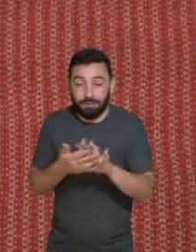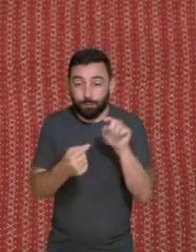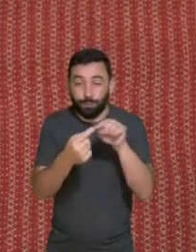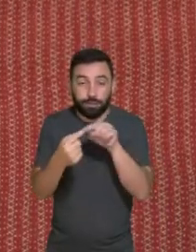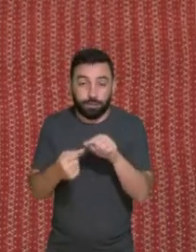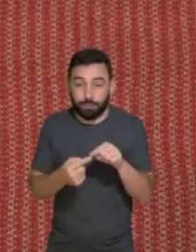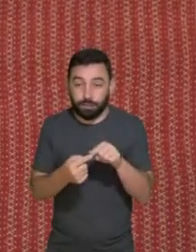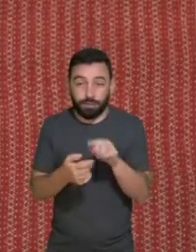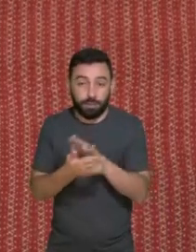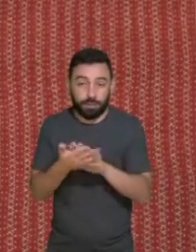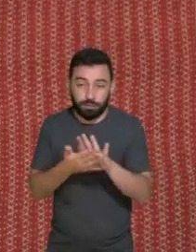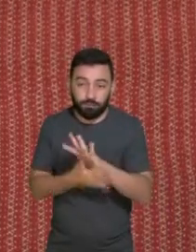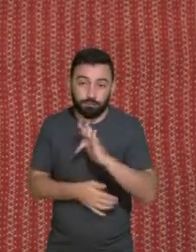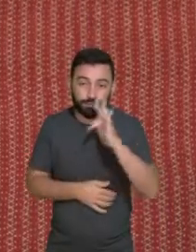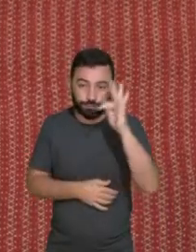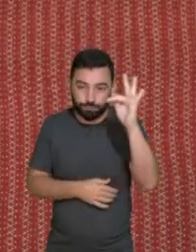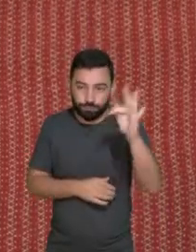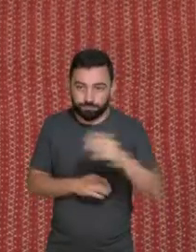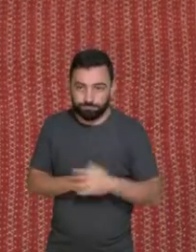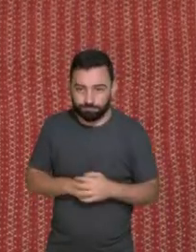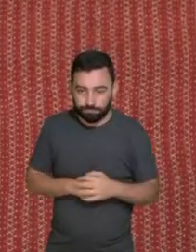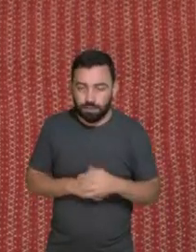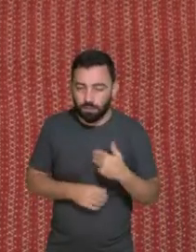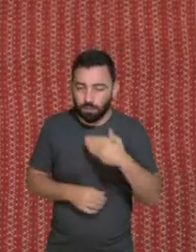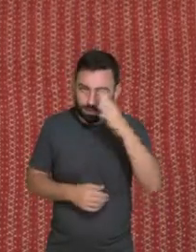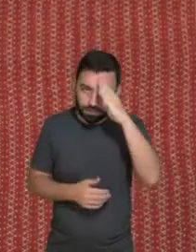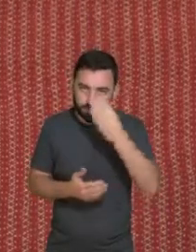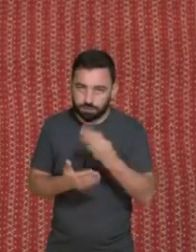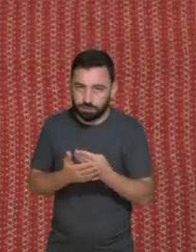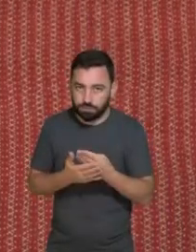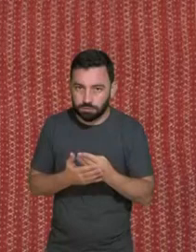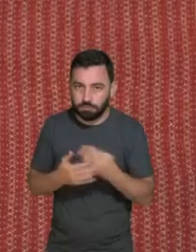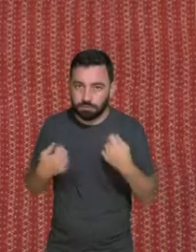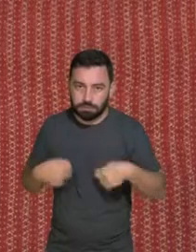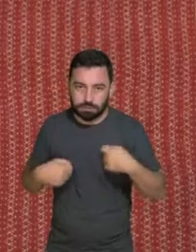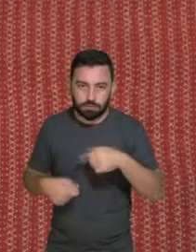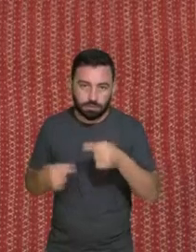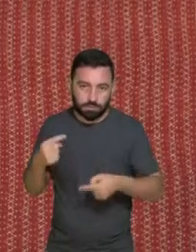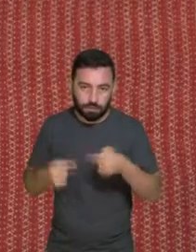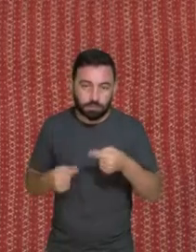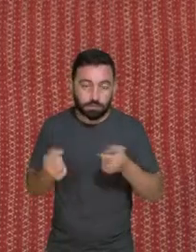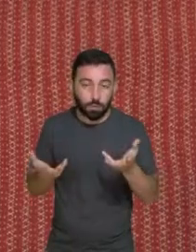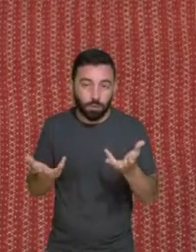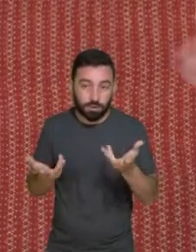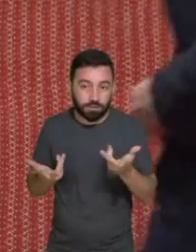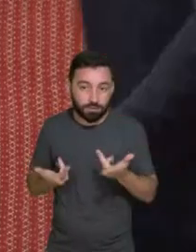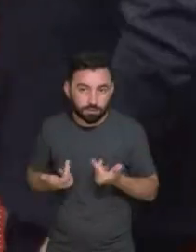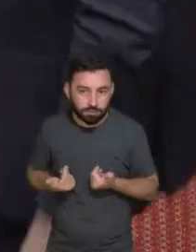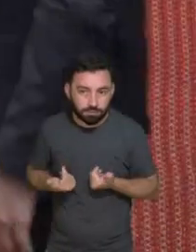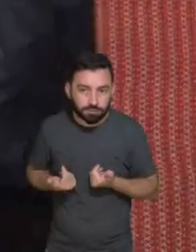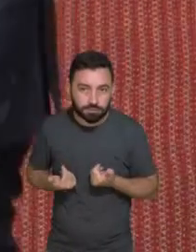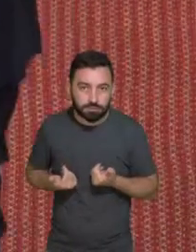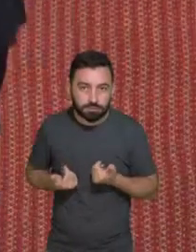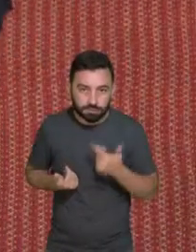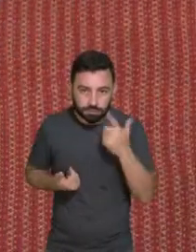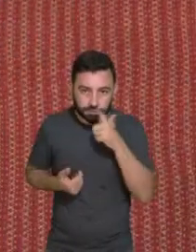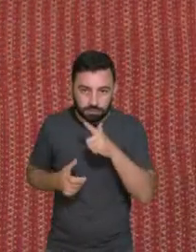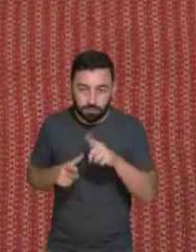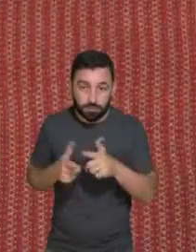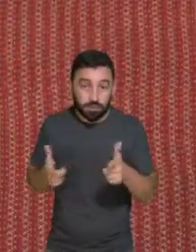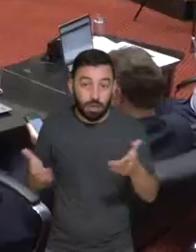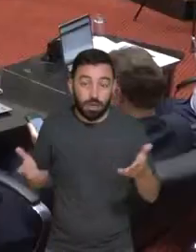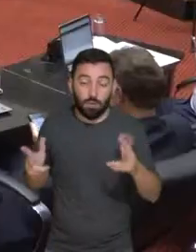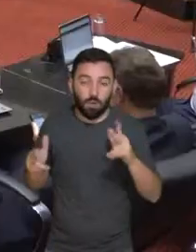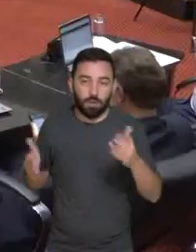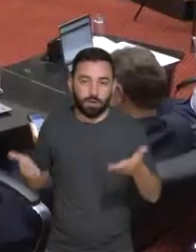na posteridade. Então, acredito que a gente tem aqui condições de fazer esse debate com qualidade e fazer o debate amplo, como foi colocado aqui pelos